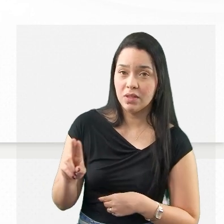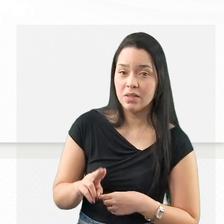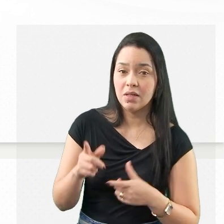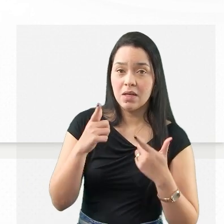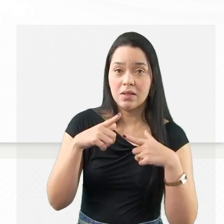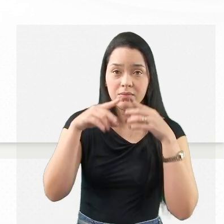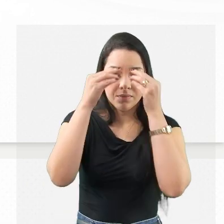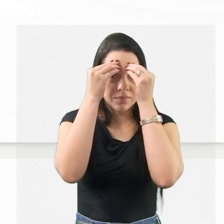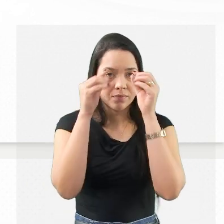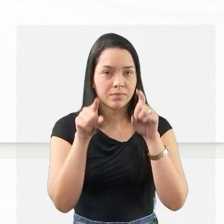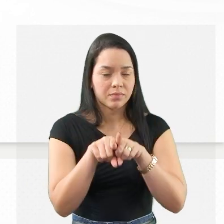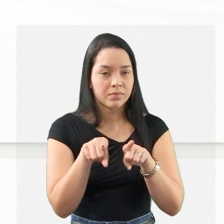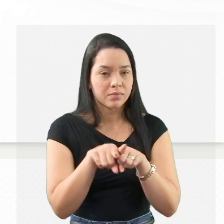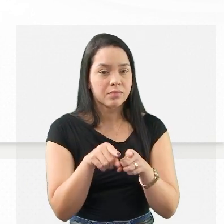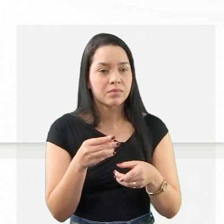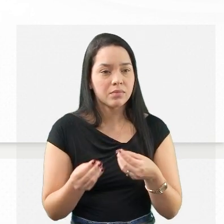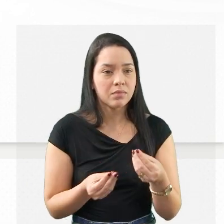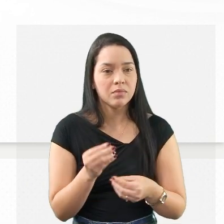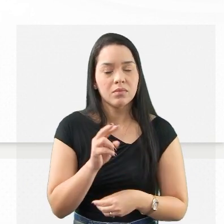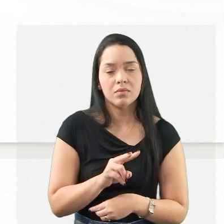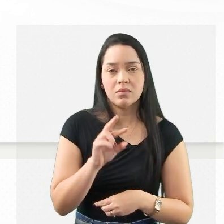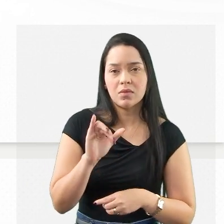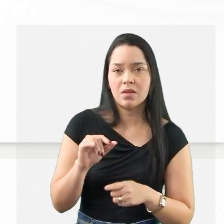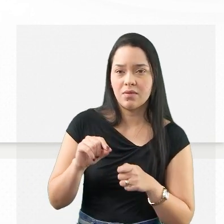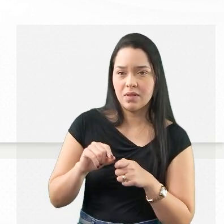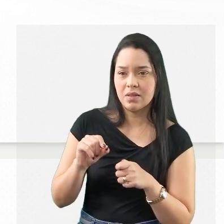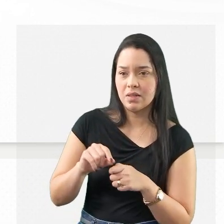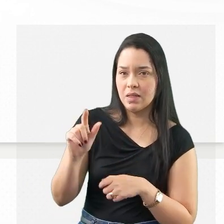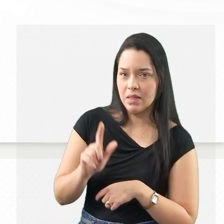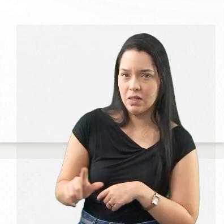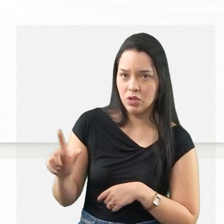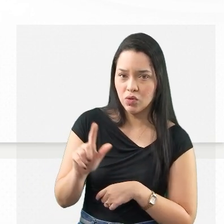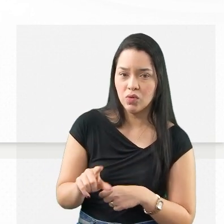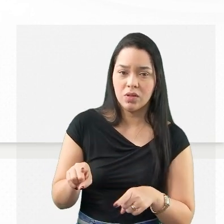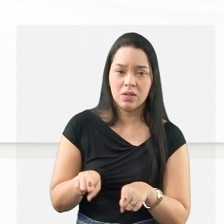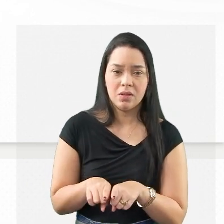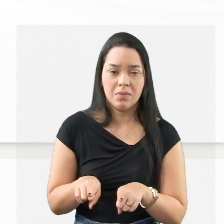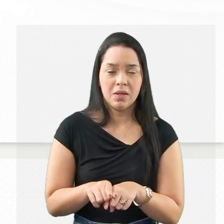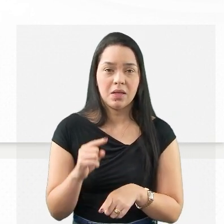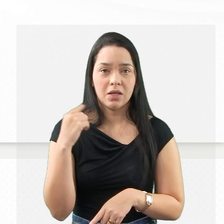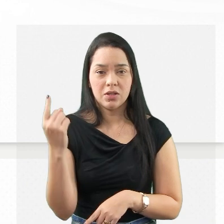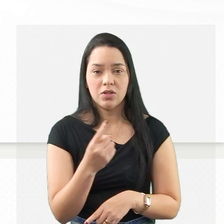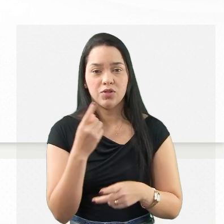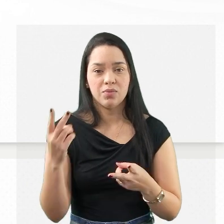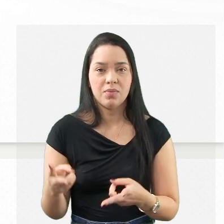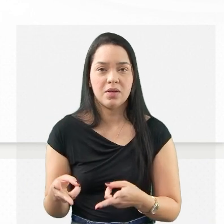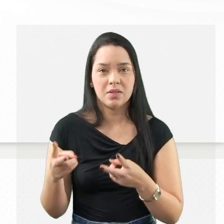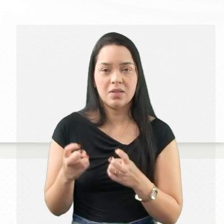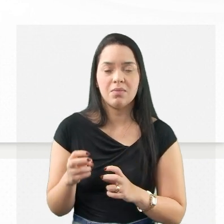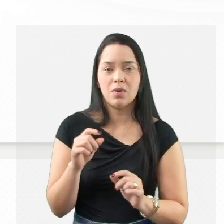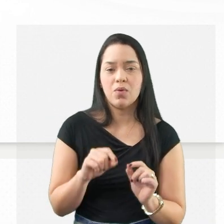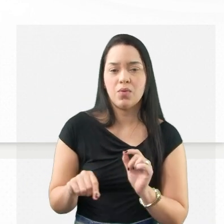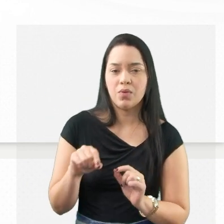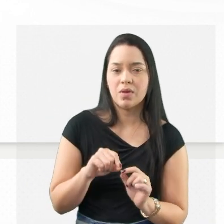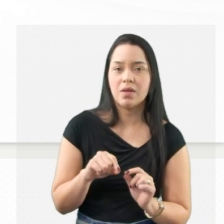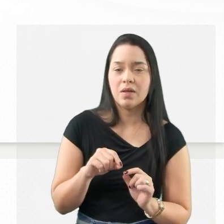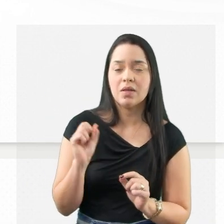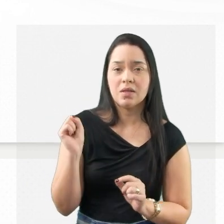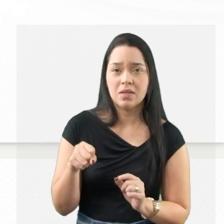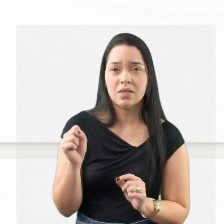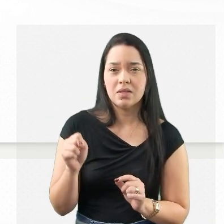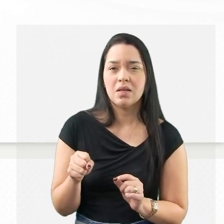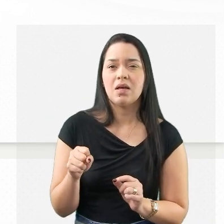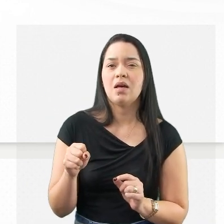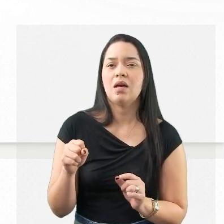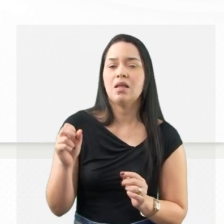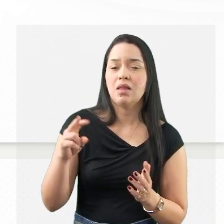linguagem, a melodia que a gente vai fazendo a leitura desse cordel, faz com que a gente perceba algo assim que flui muito bem a